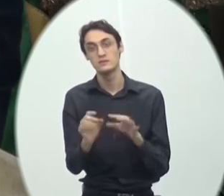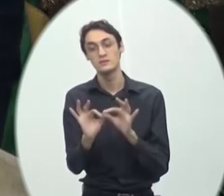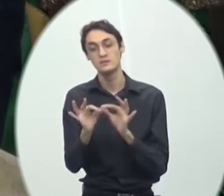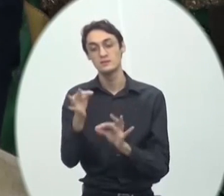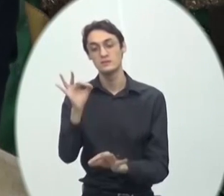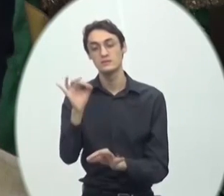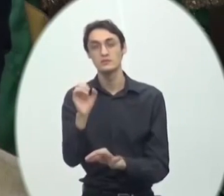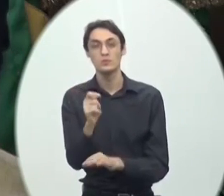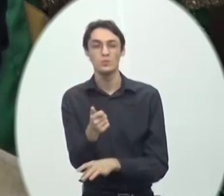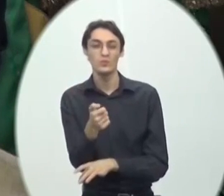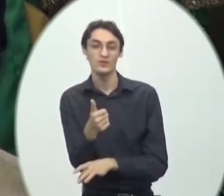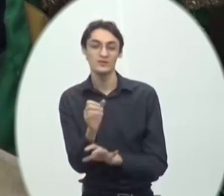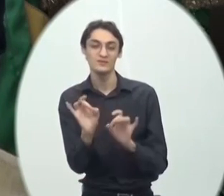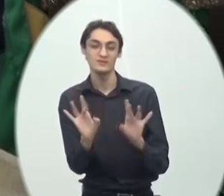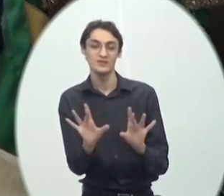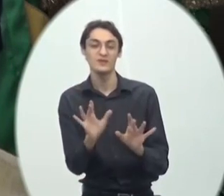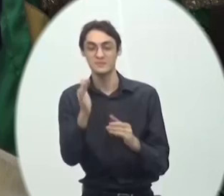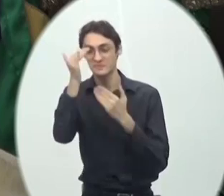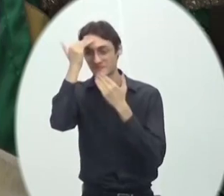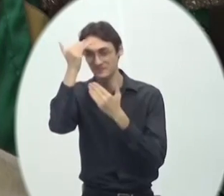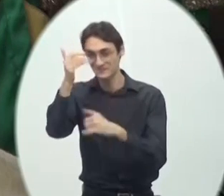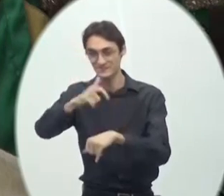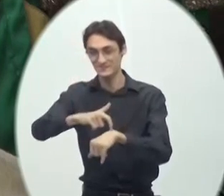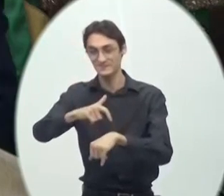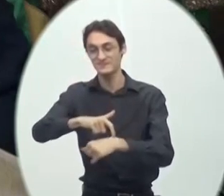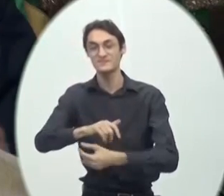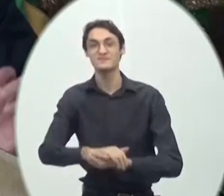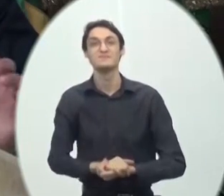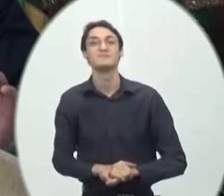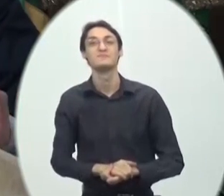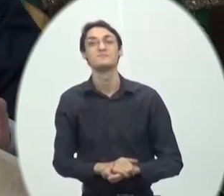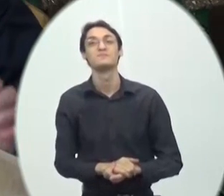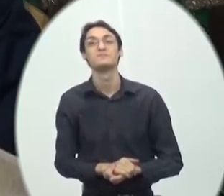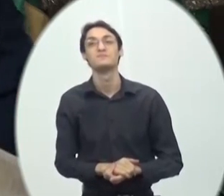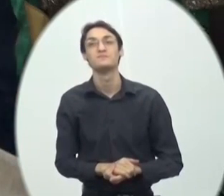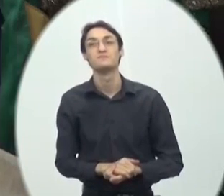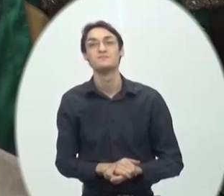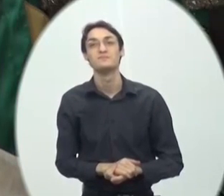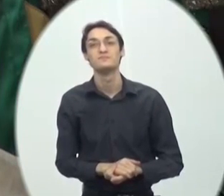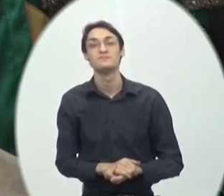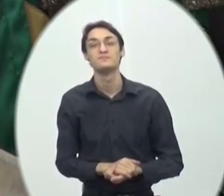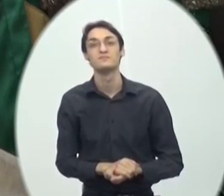não, mas só um pouquinho. Por isso, obrigado, vereador, tá? Mas olha só,